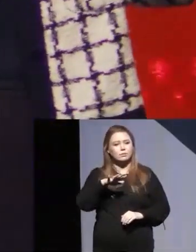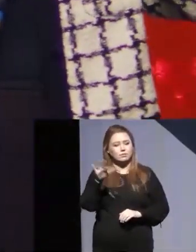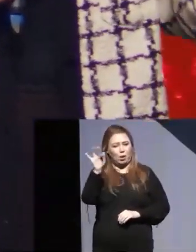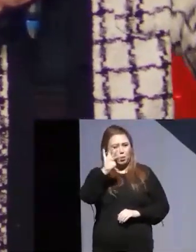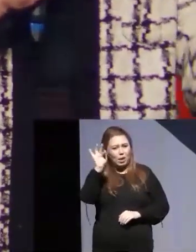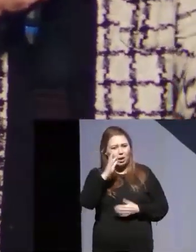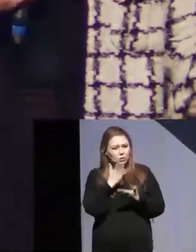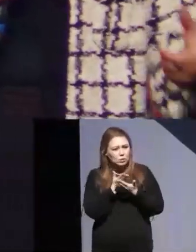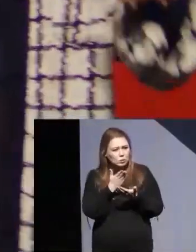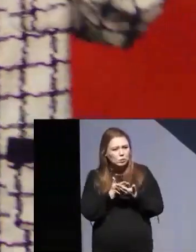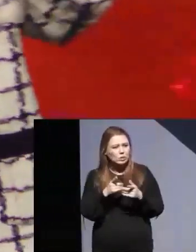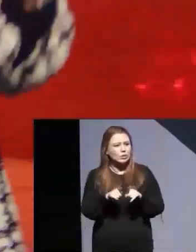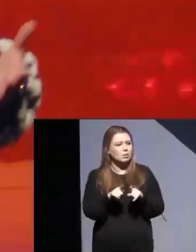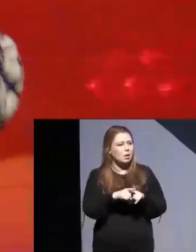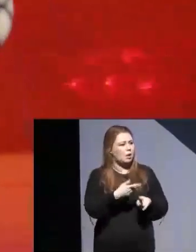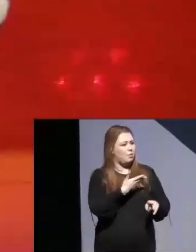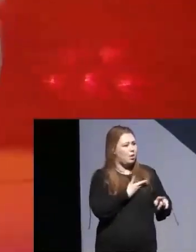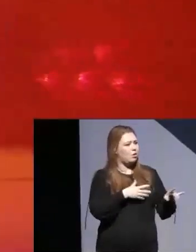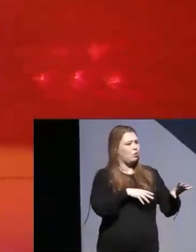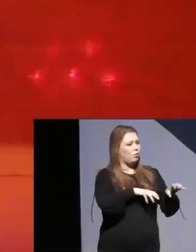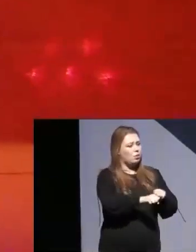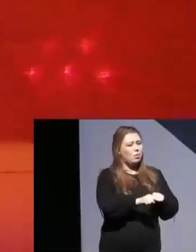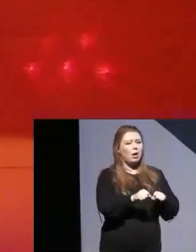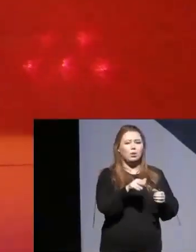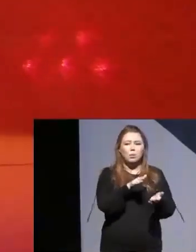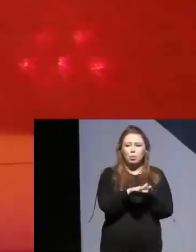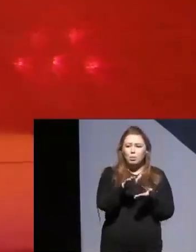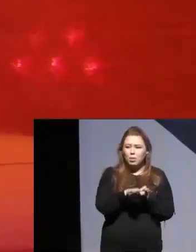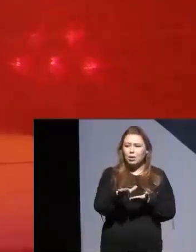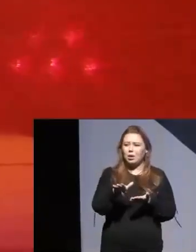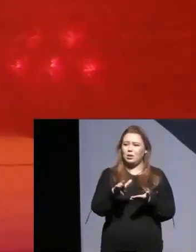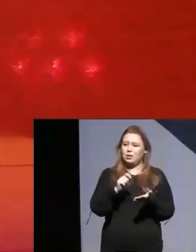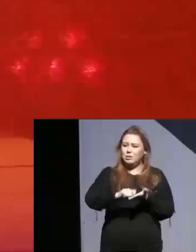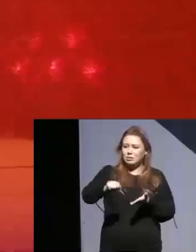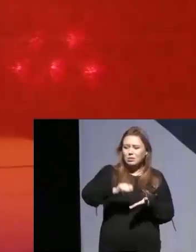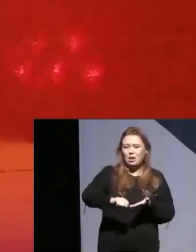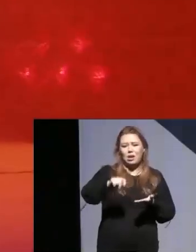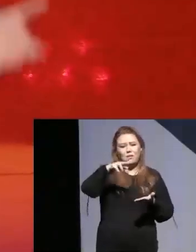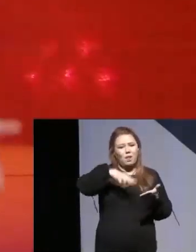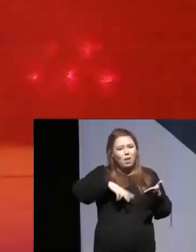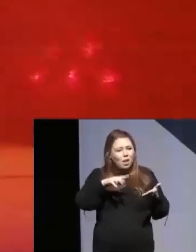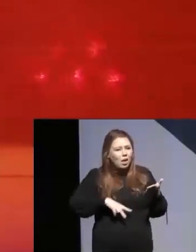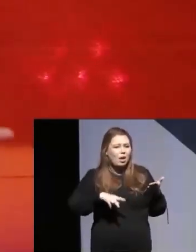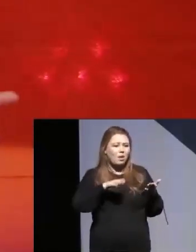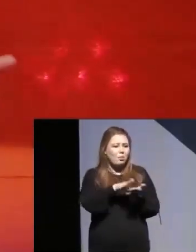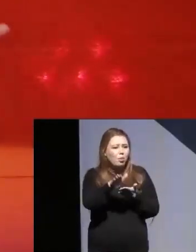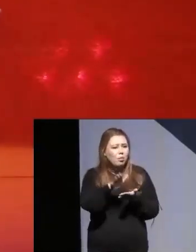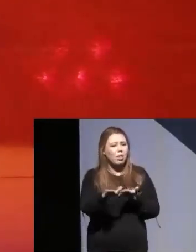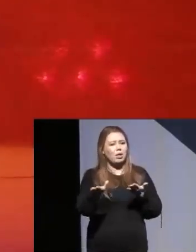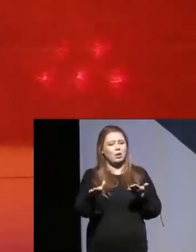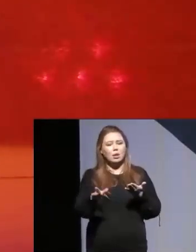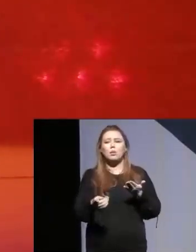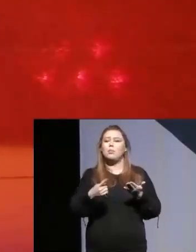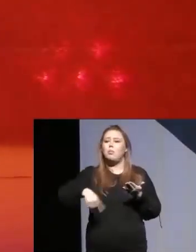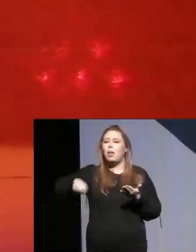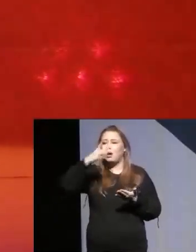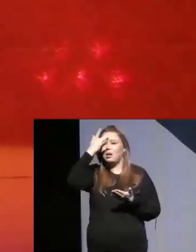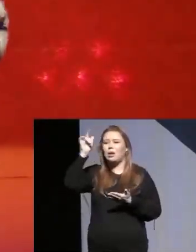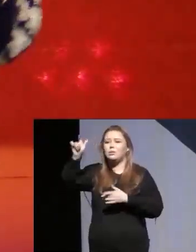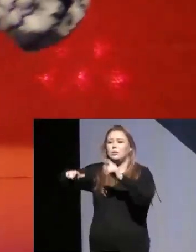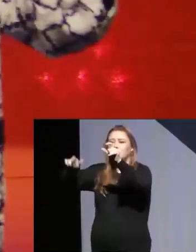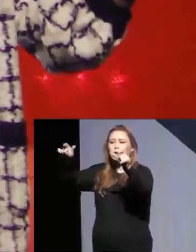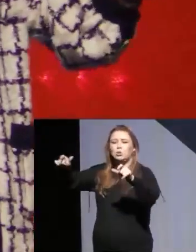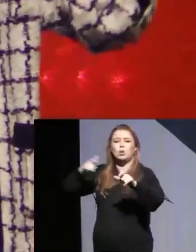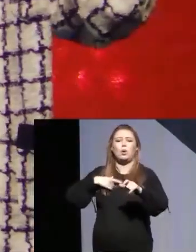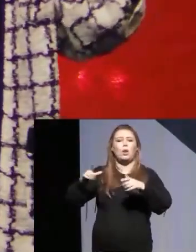graduação, colegas formados, publiquem, escrevam, leiam, publiquem, para que isso chegue aos ouvidos do